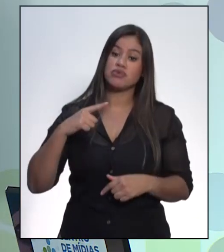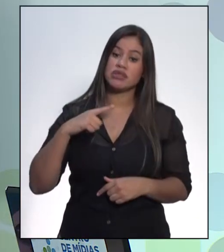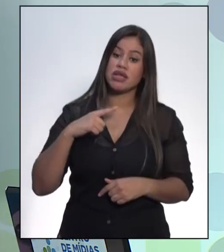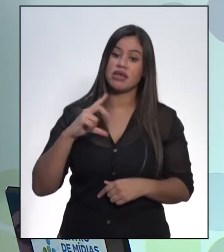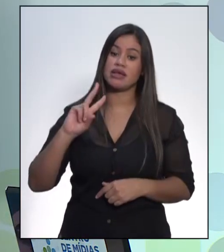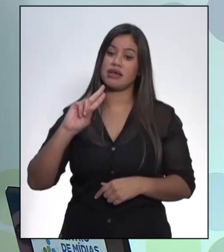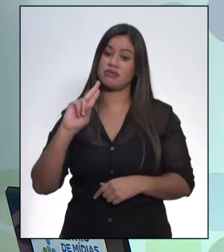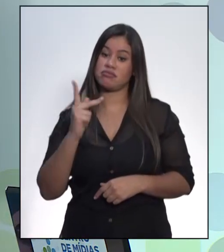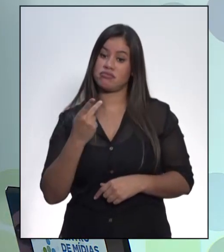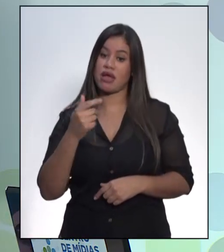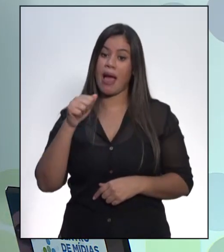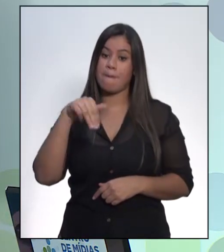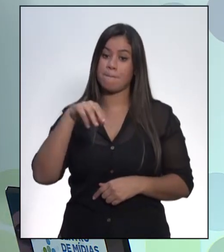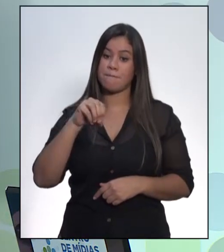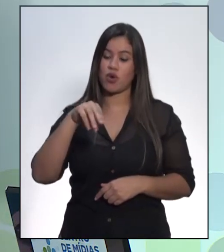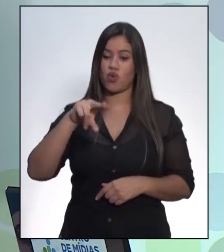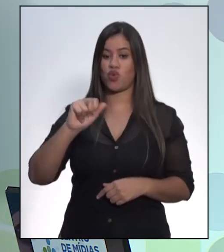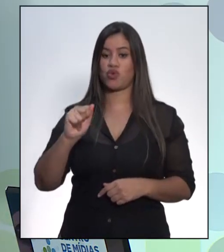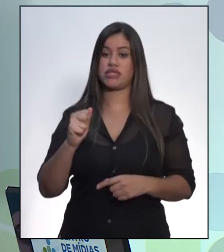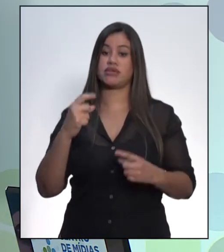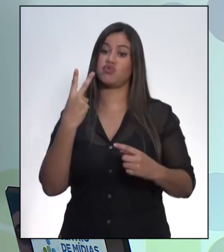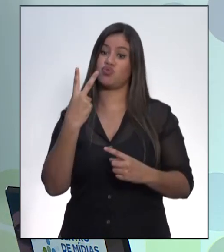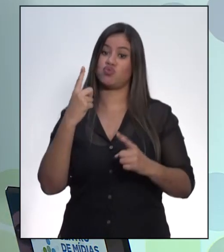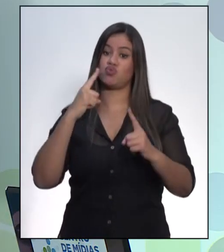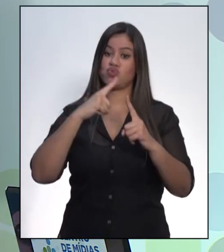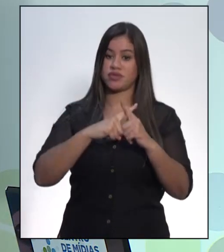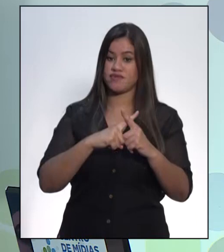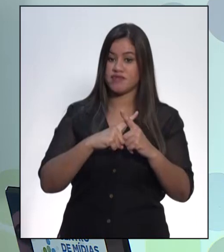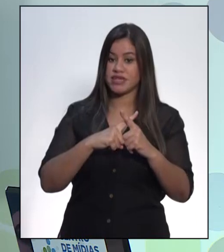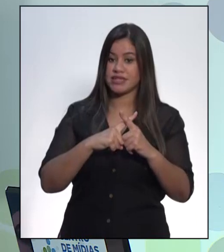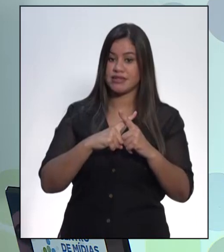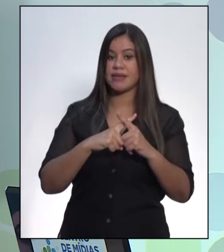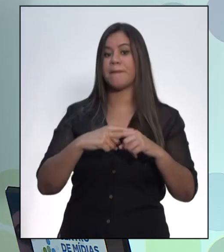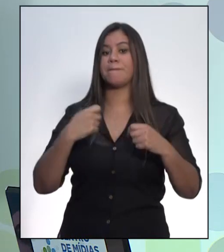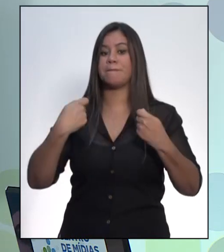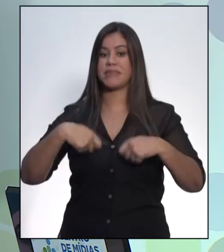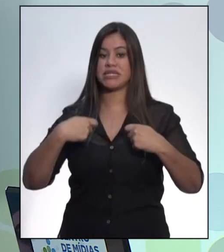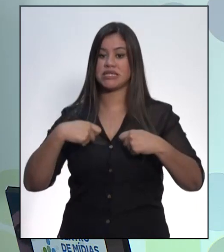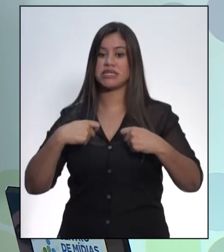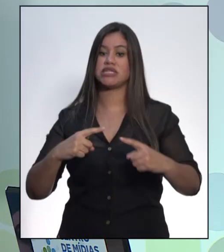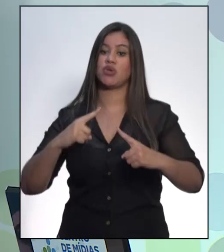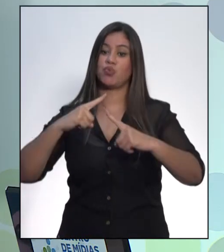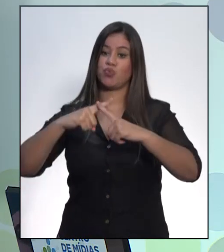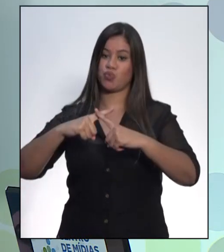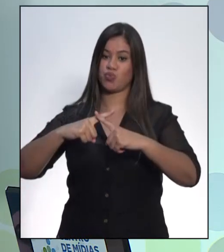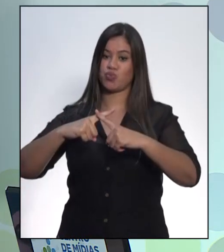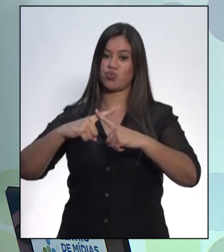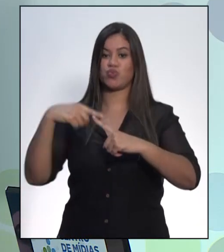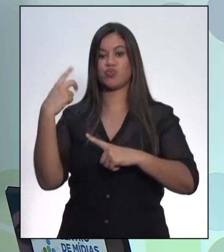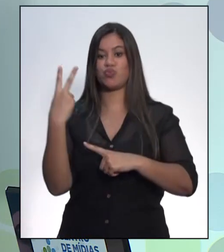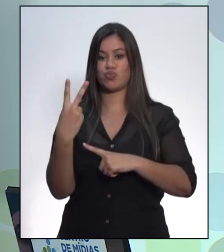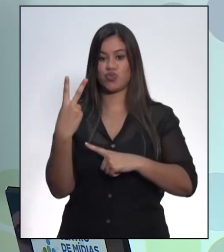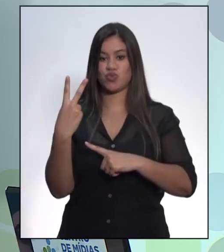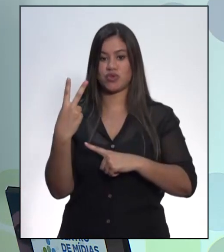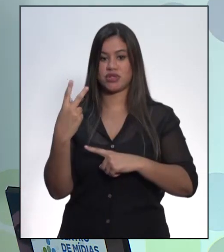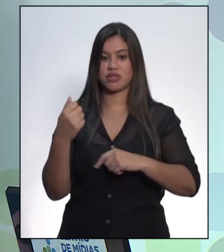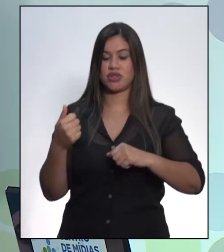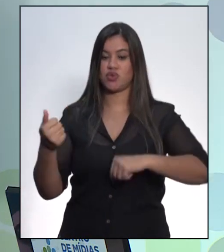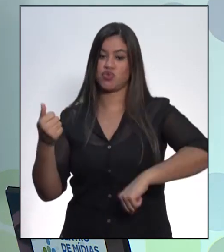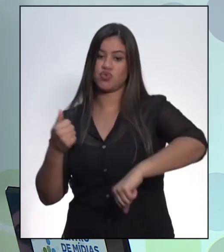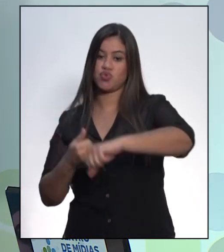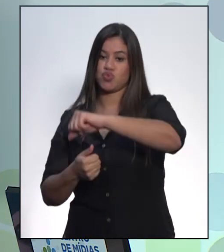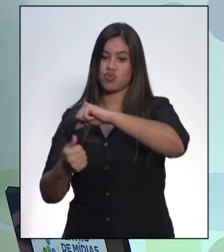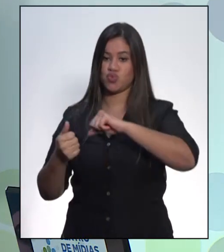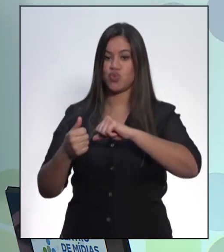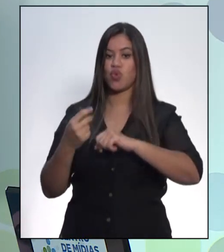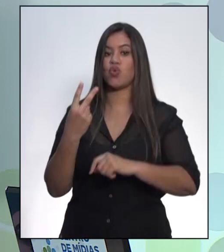minha amônia, 2 vezes o meu NH3. Então, eu tenho que multiplicar esse 3 por 2. Então, 2 vezes